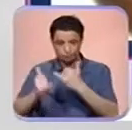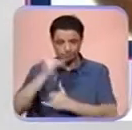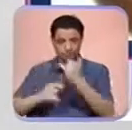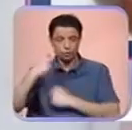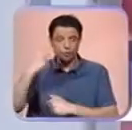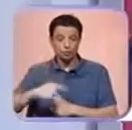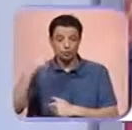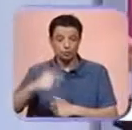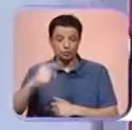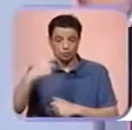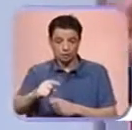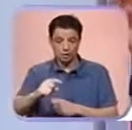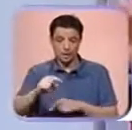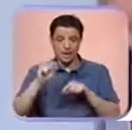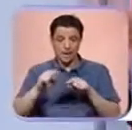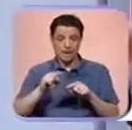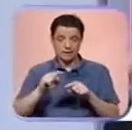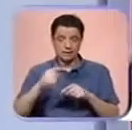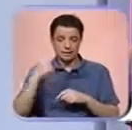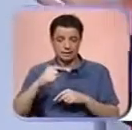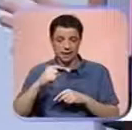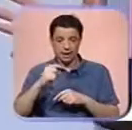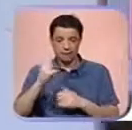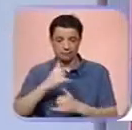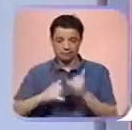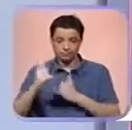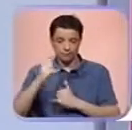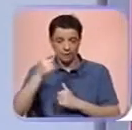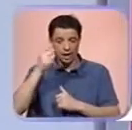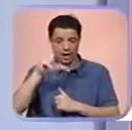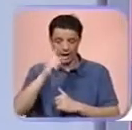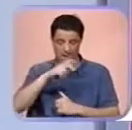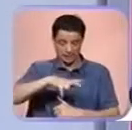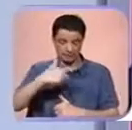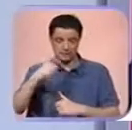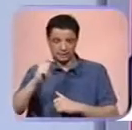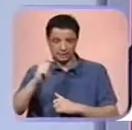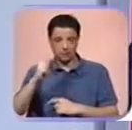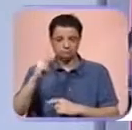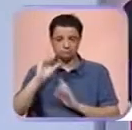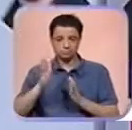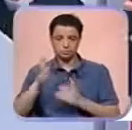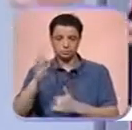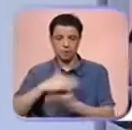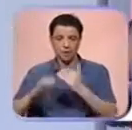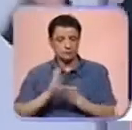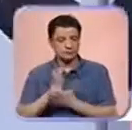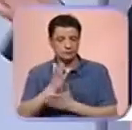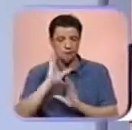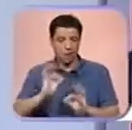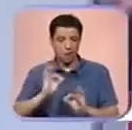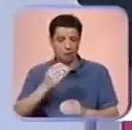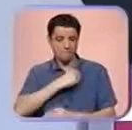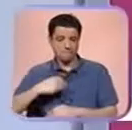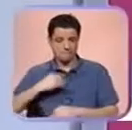dias por fora do olho. Sim. Esta tem aquele bocadinho e depois é uma lente que não tem nenhum tipo de manutenção. É só o seguimento com o